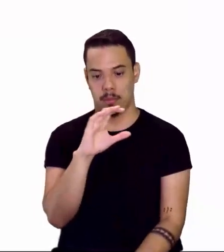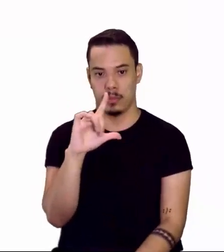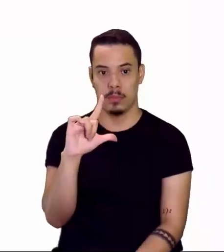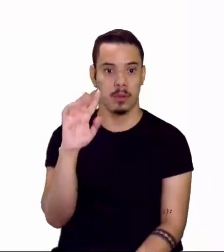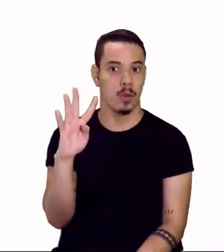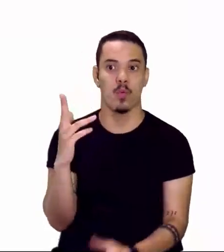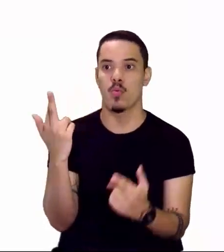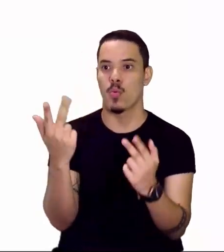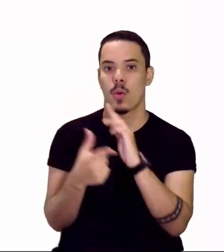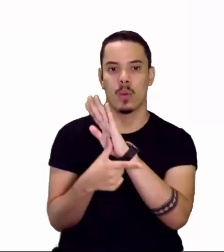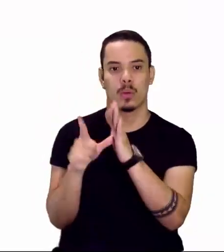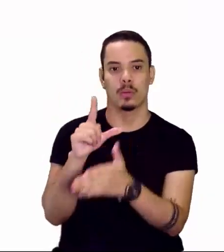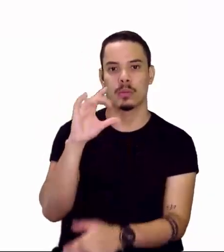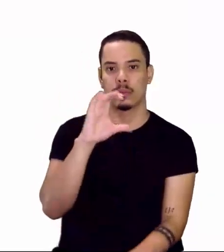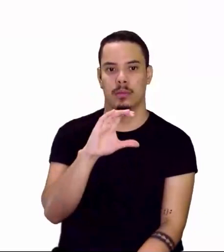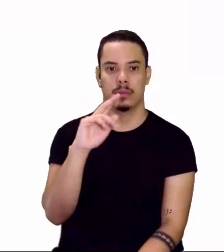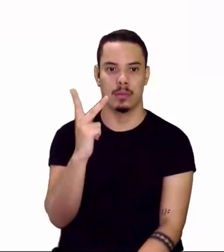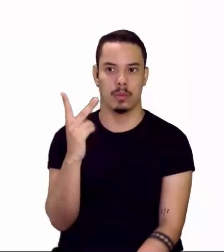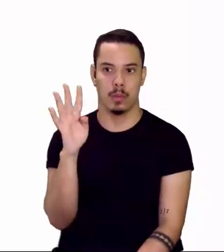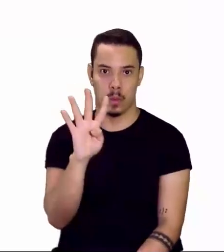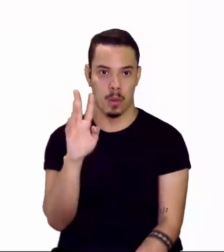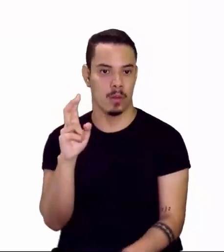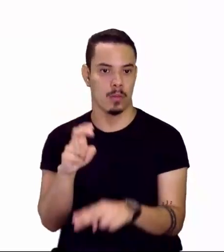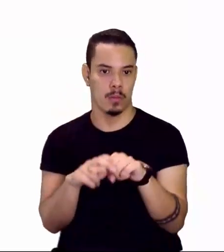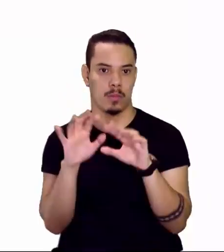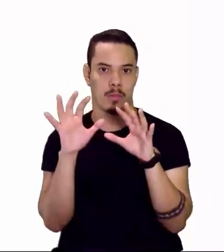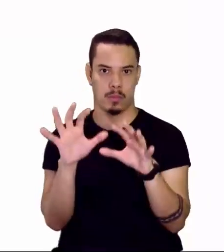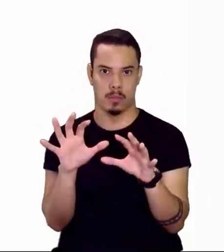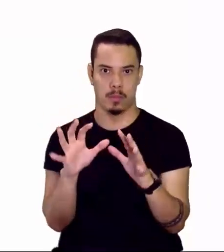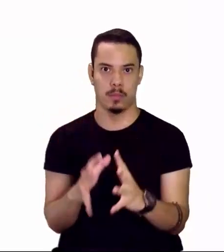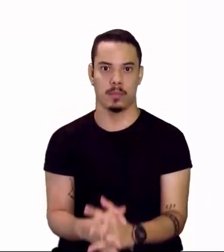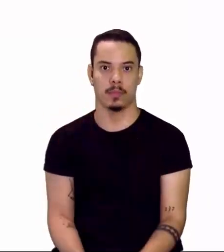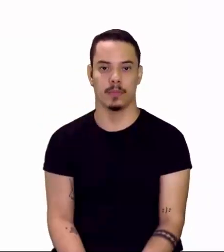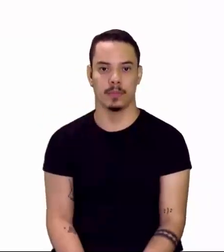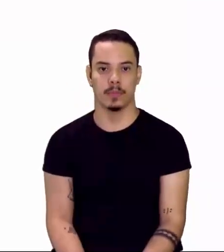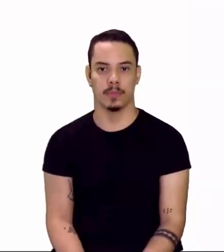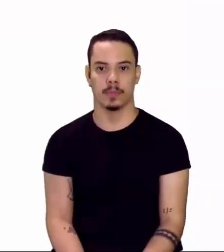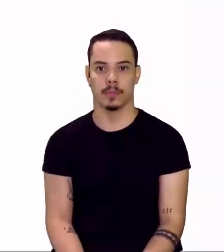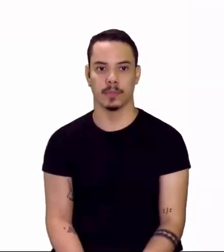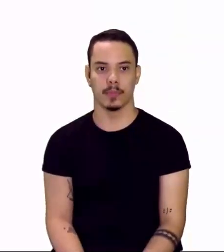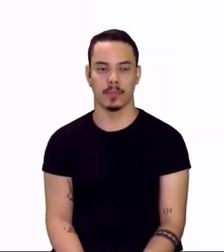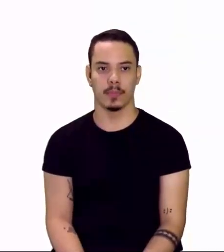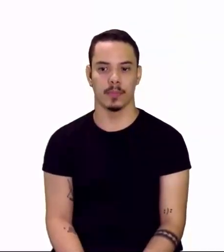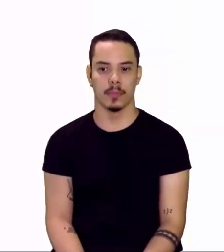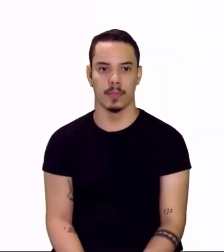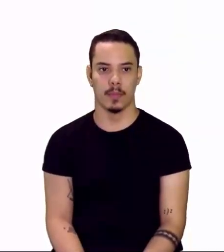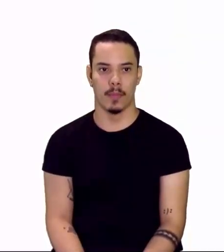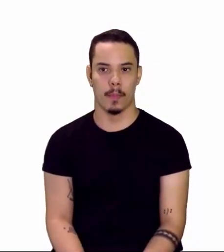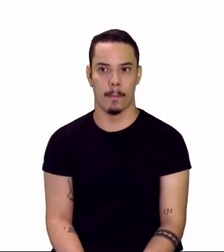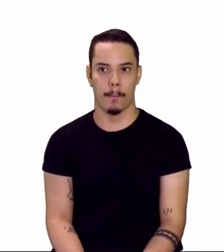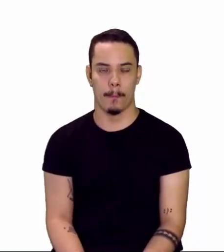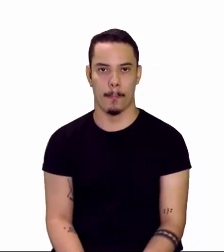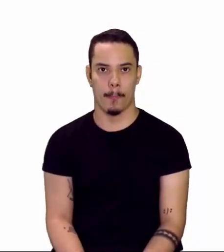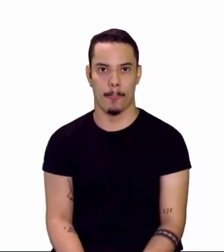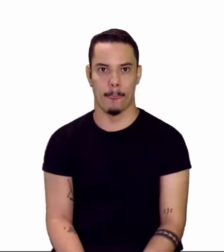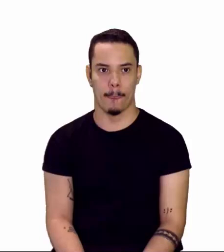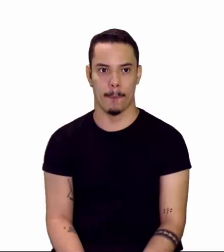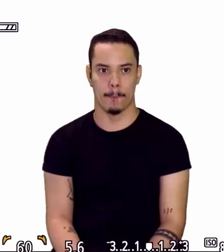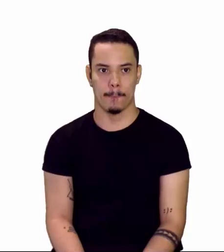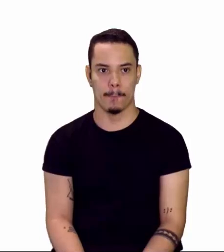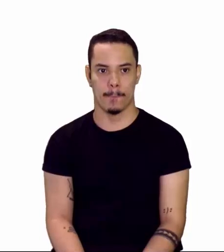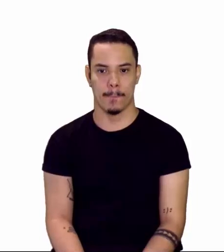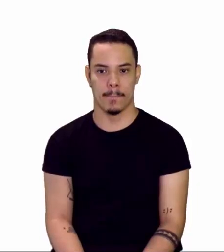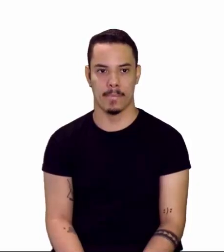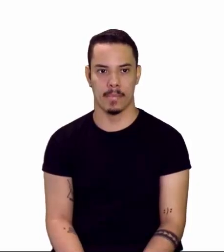o CH4. Então, ela é tetraédrica, tá certo? Mas, para isso, vamos para o comentário. Olha aqui a molécula